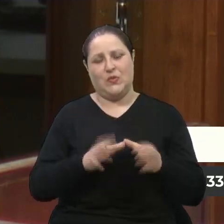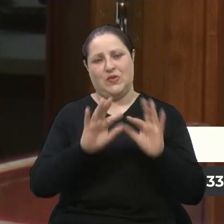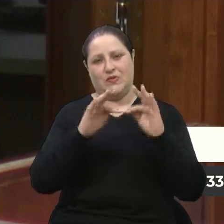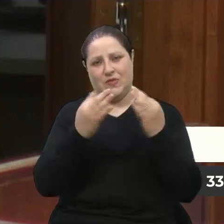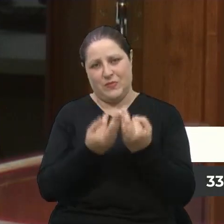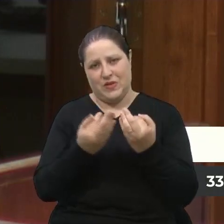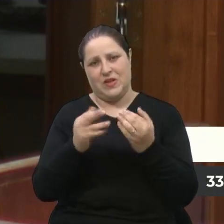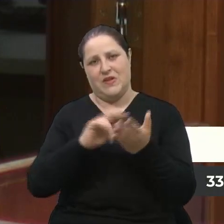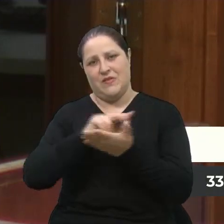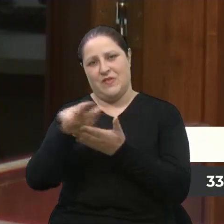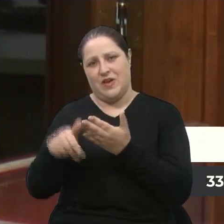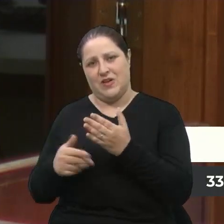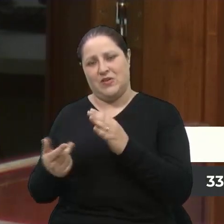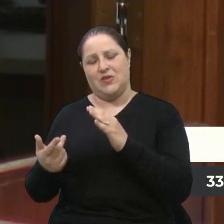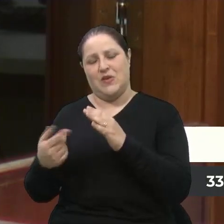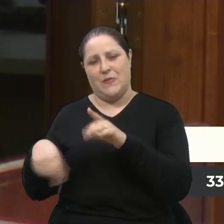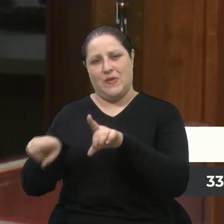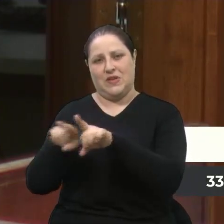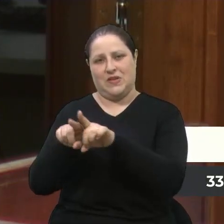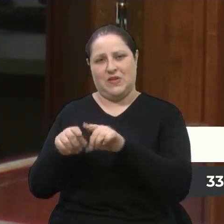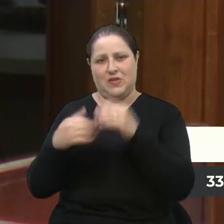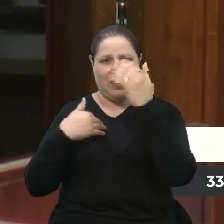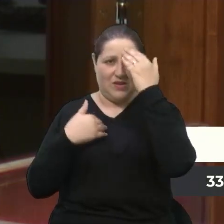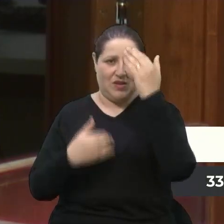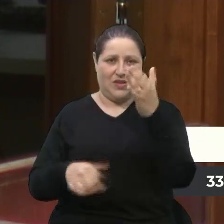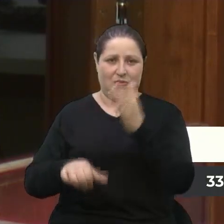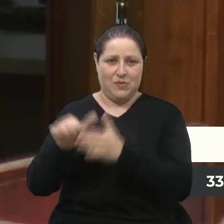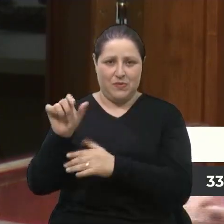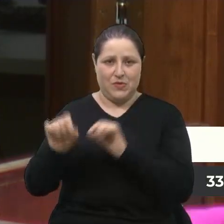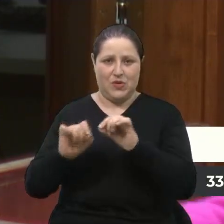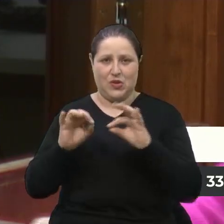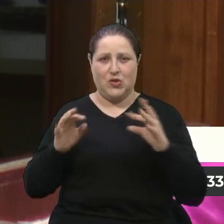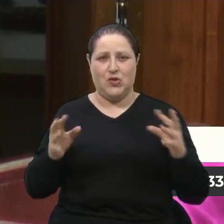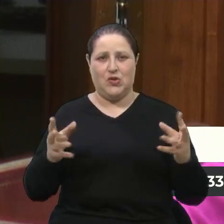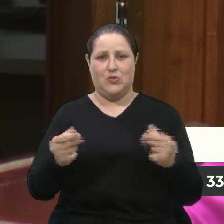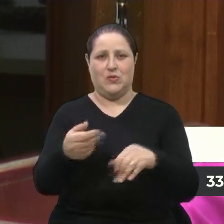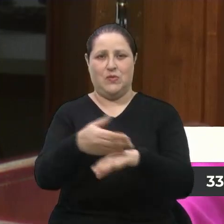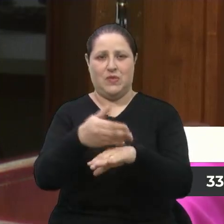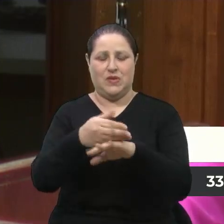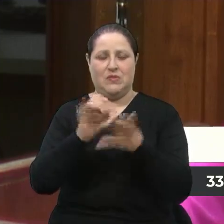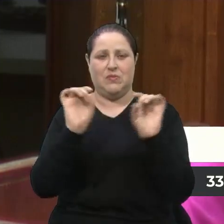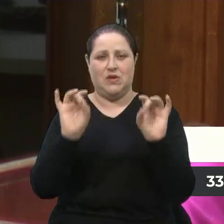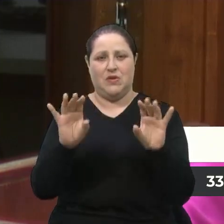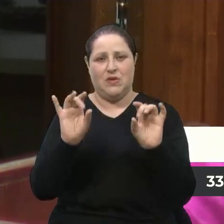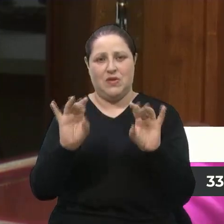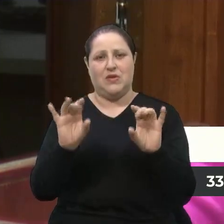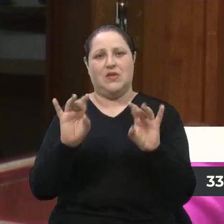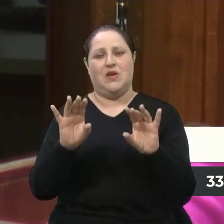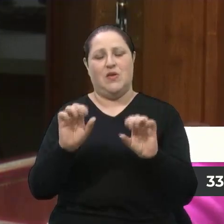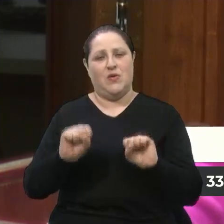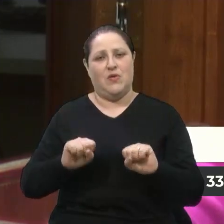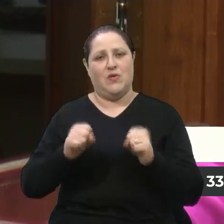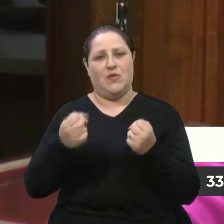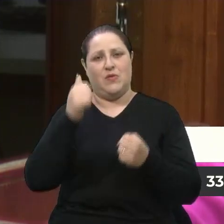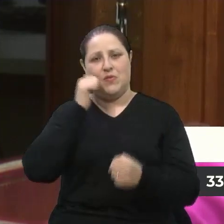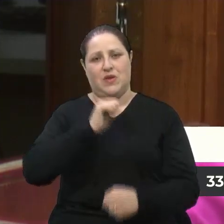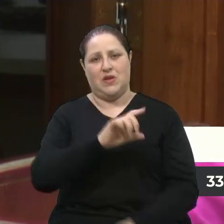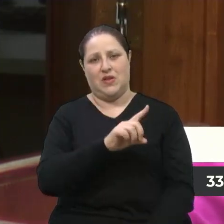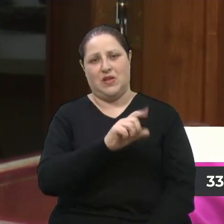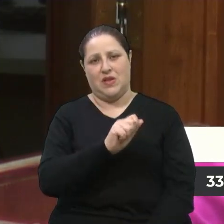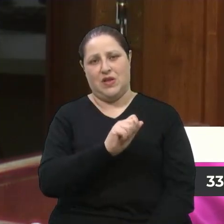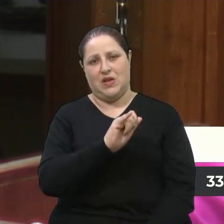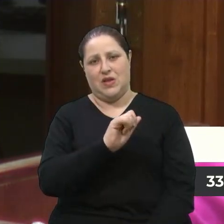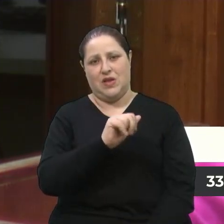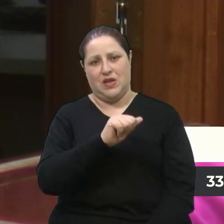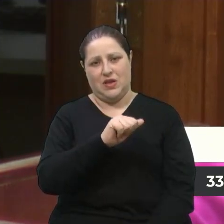aqui agradecer, de antemão, a todos os envolvidos, em especial ao empenho da Daiane e da